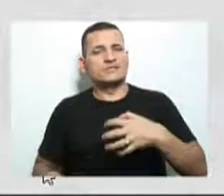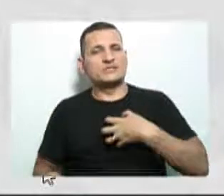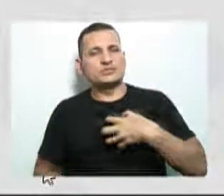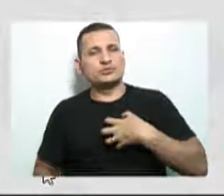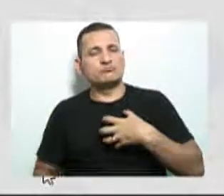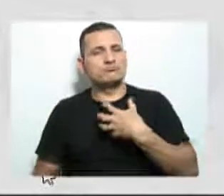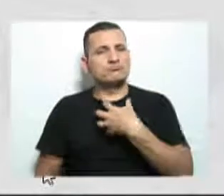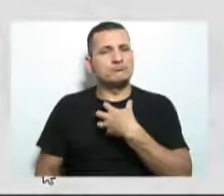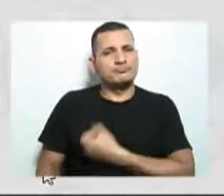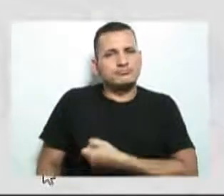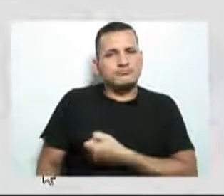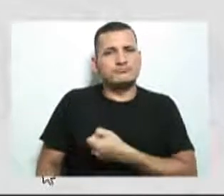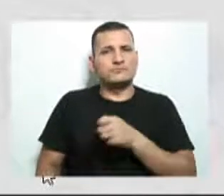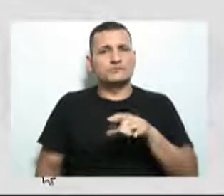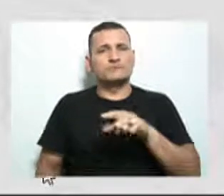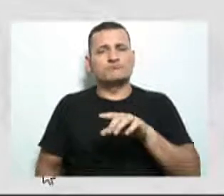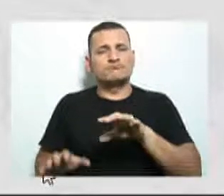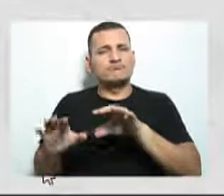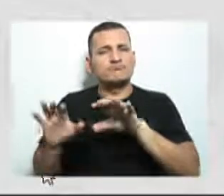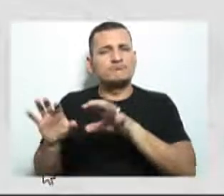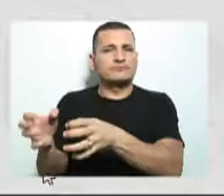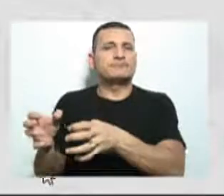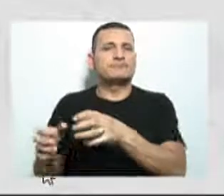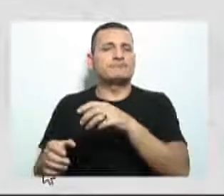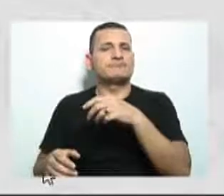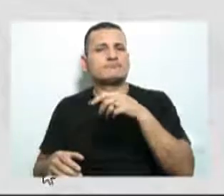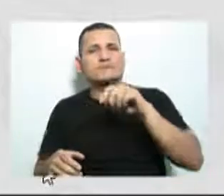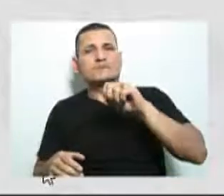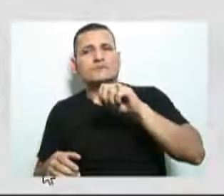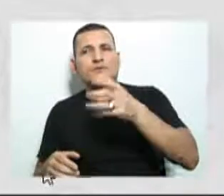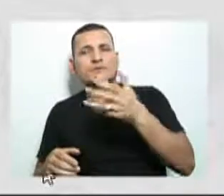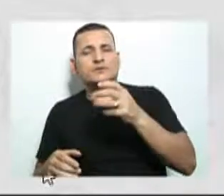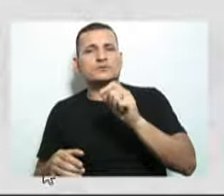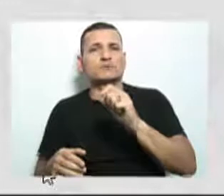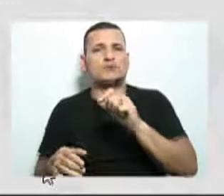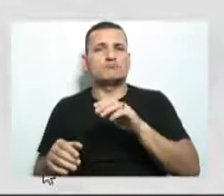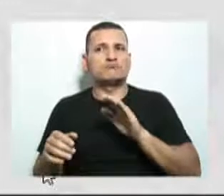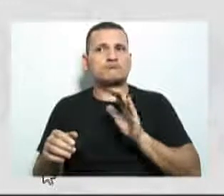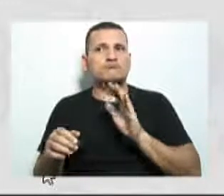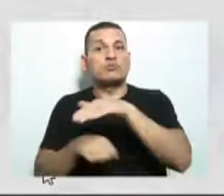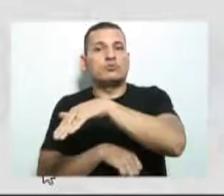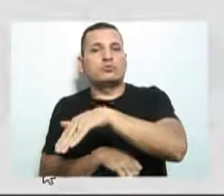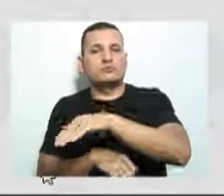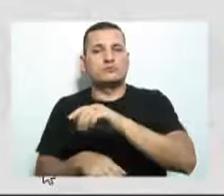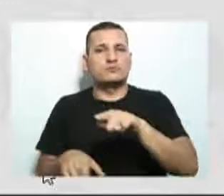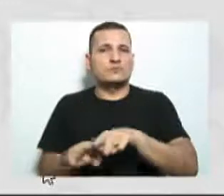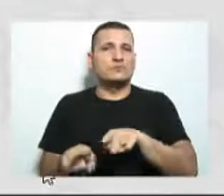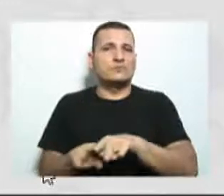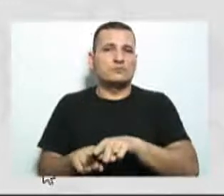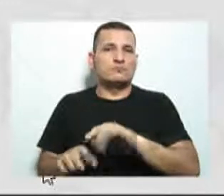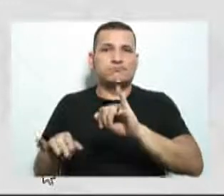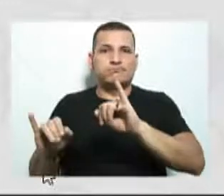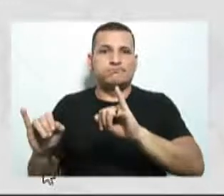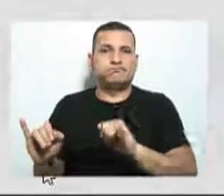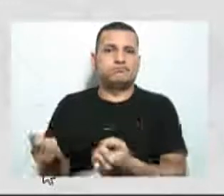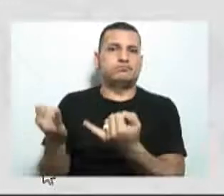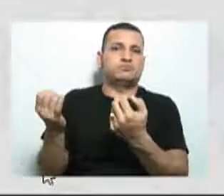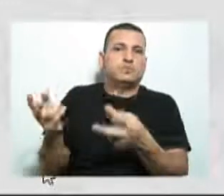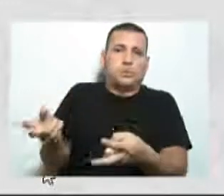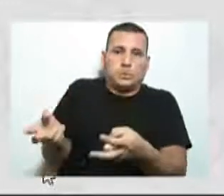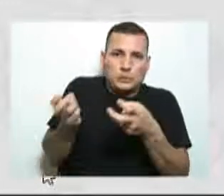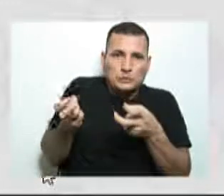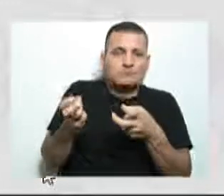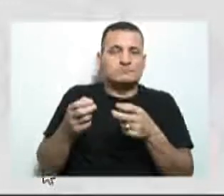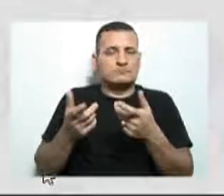magoada. Você feriu o sentimento da outra pessoa, quis passar por cima dela, levou vantagem. No cooperativismo,